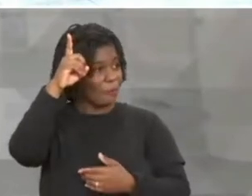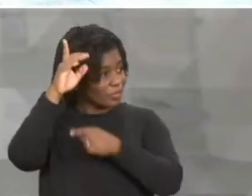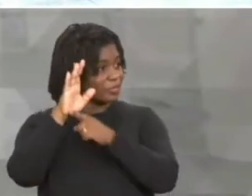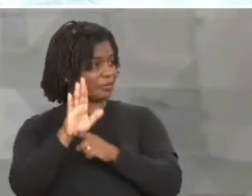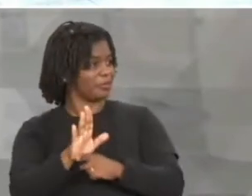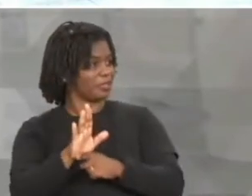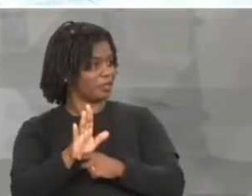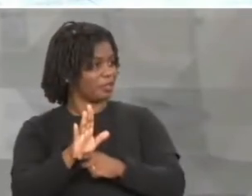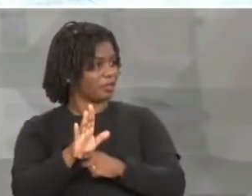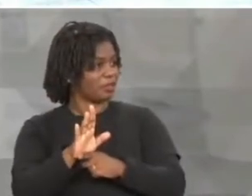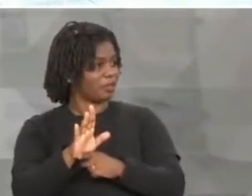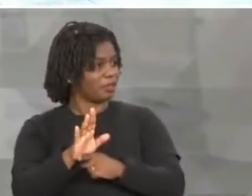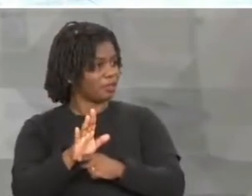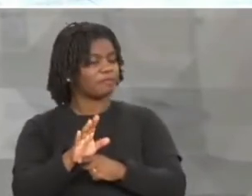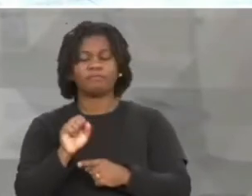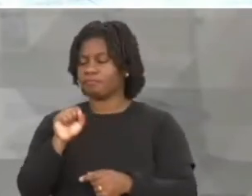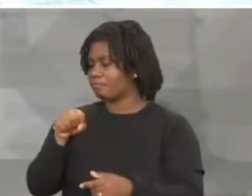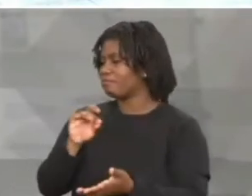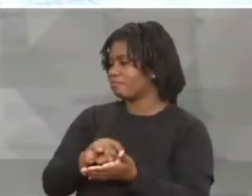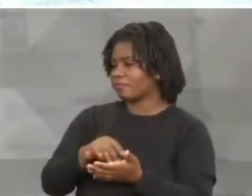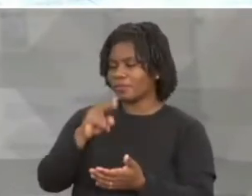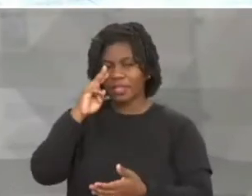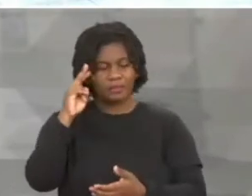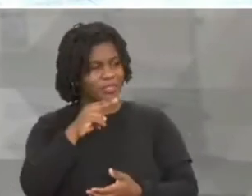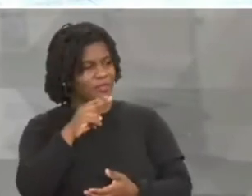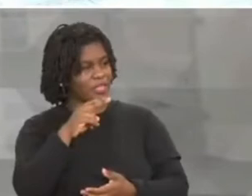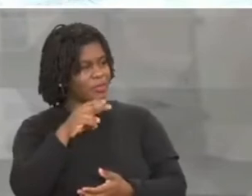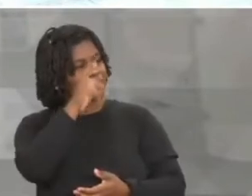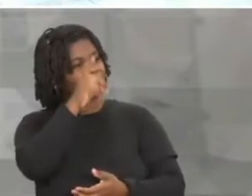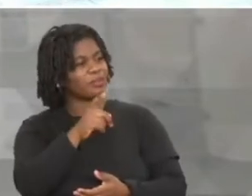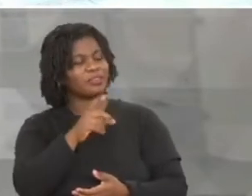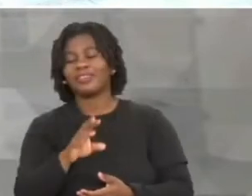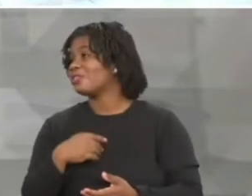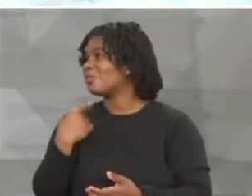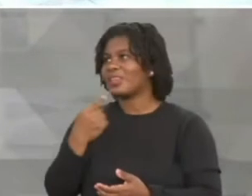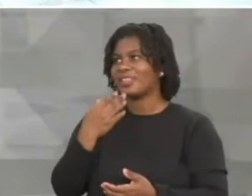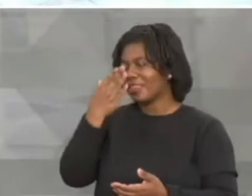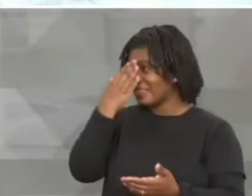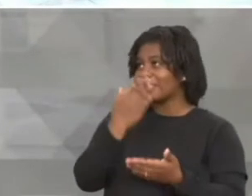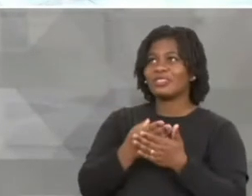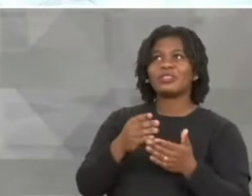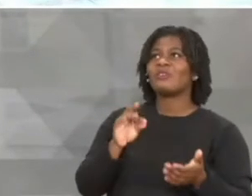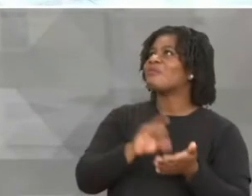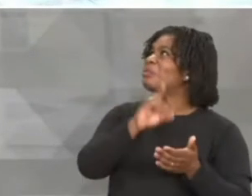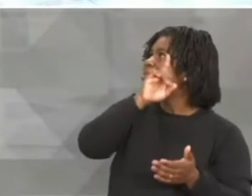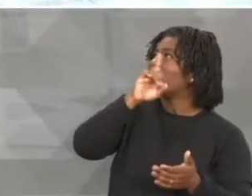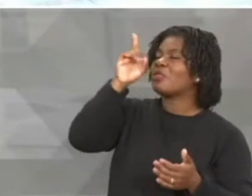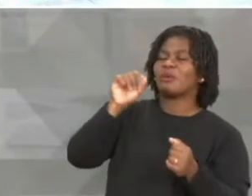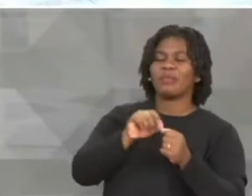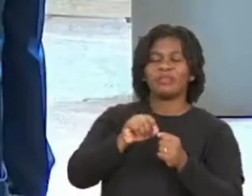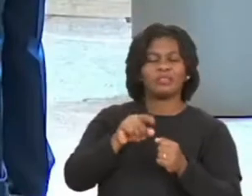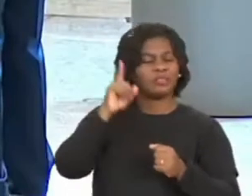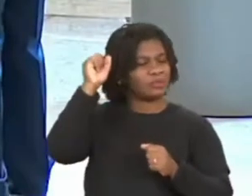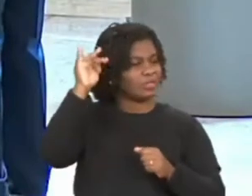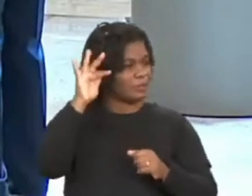e vendo ele hoje assim aí a gente acredita Só um milagre mesmo foi Deus Deus